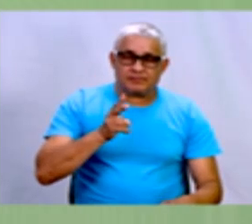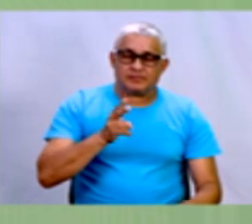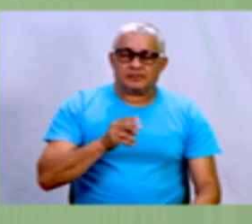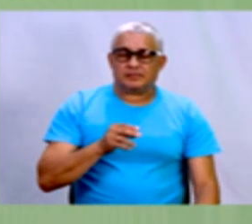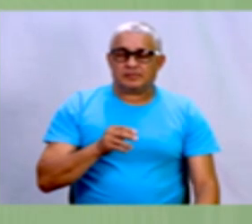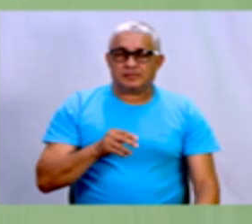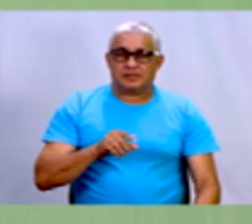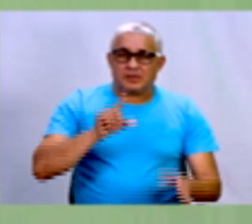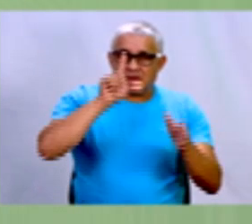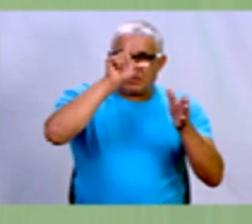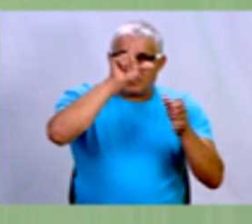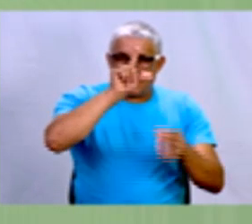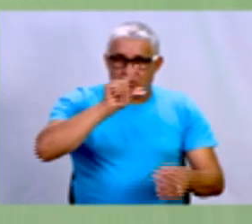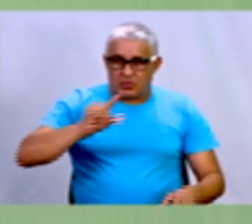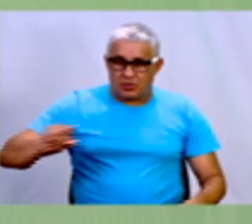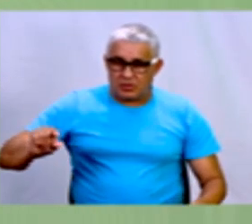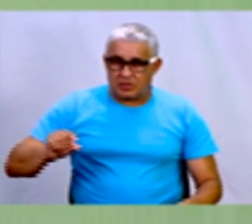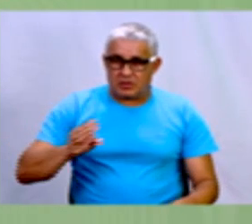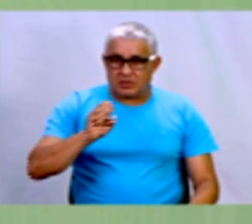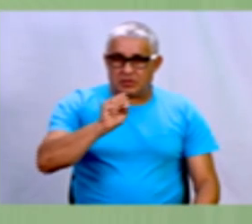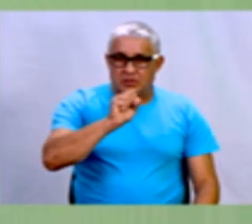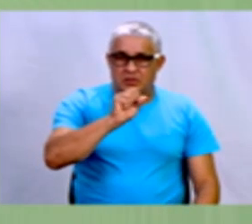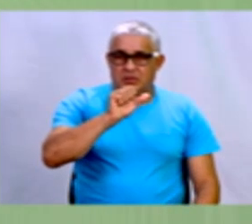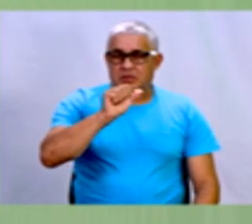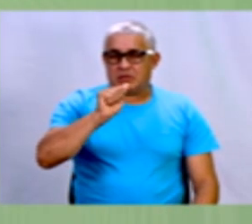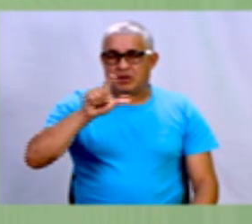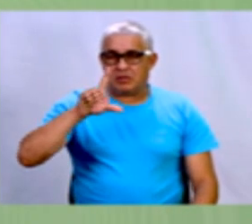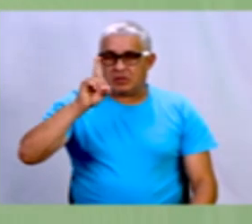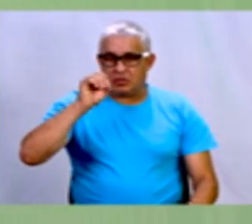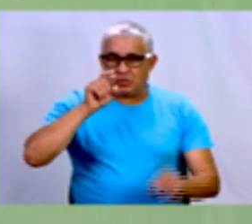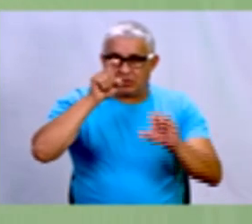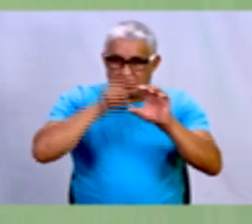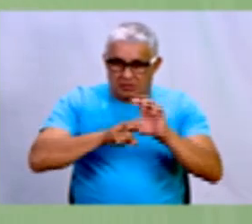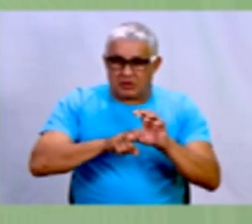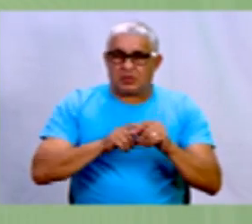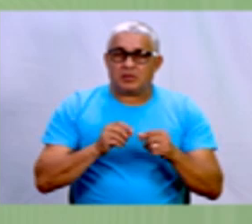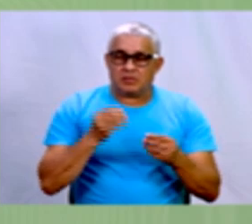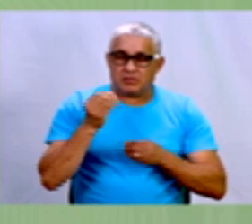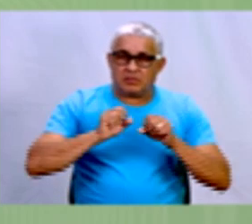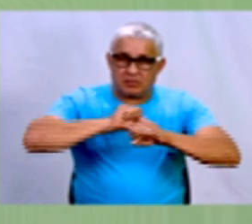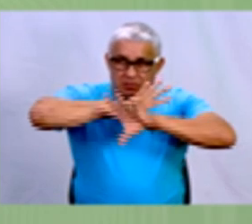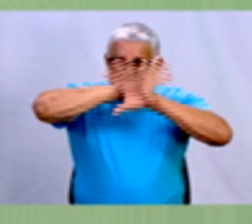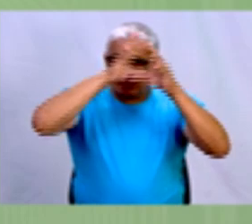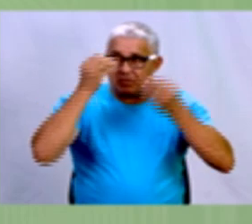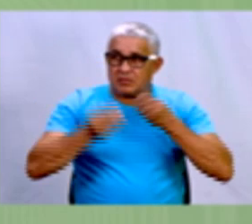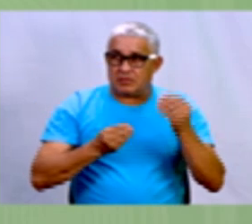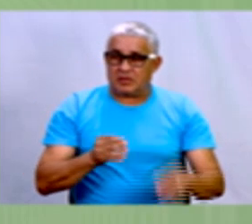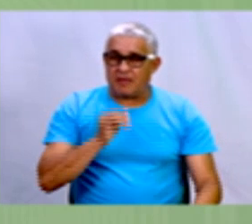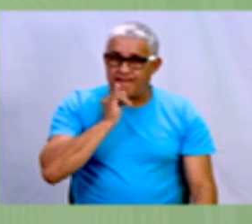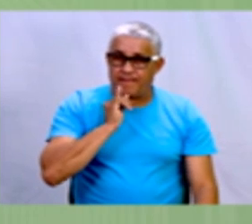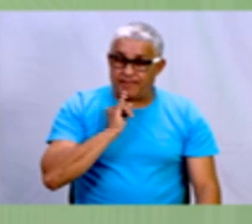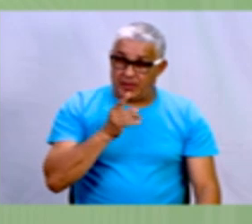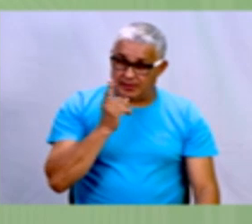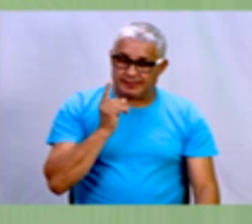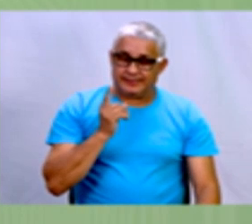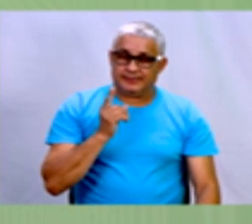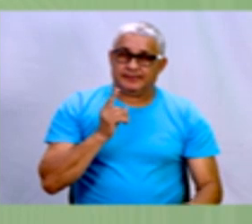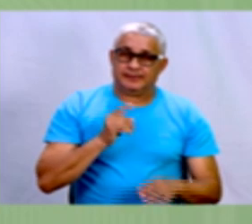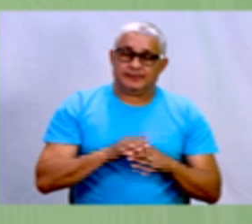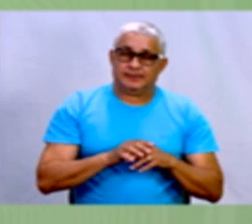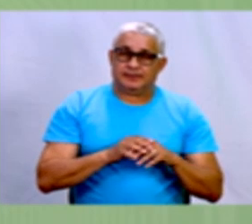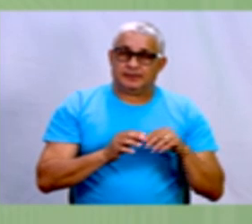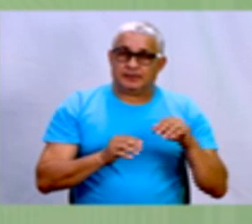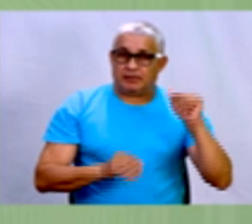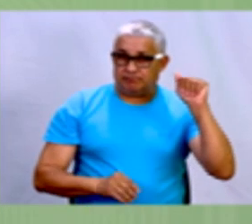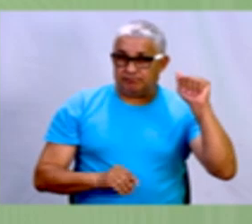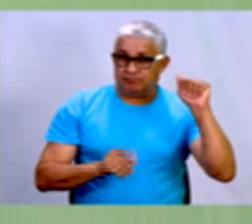reduzem proporcionalmente o saldo devedor. Vamos esclarecer como que vai funcionar isso aí. Olha só a fórmula. Então, a